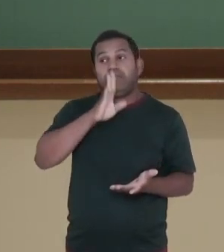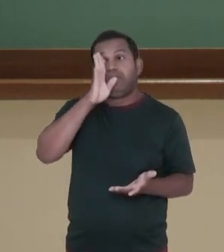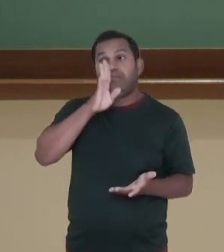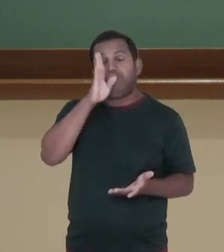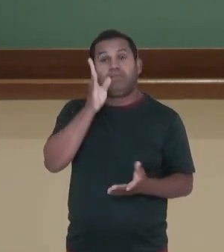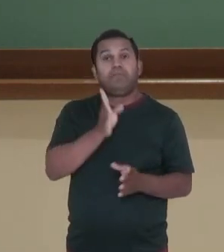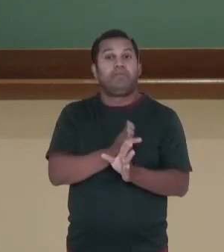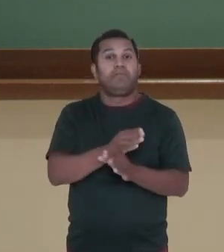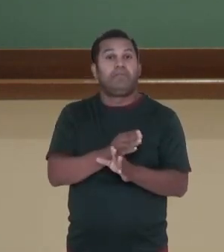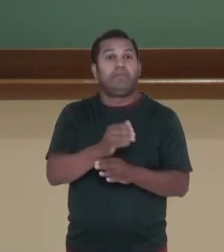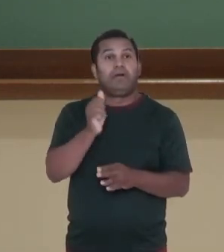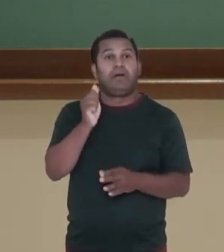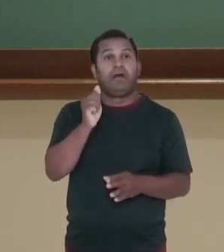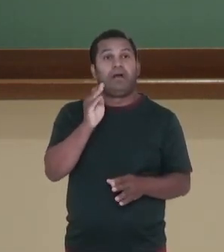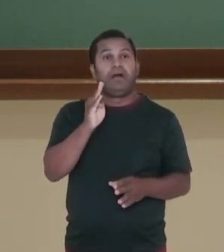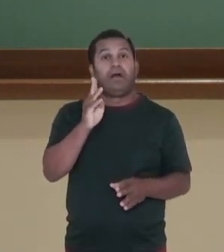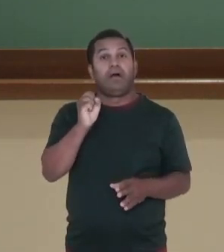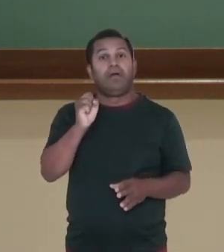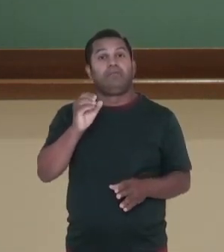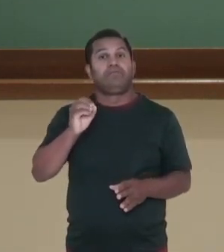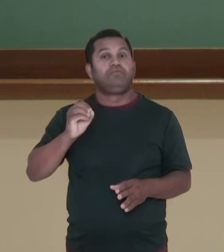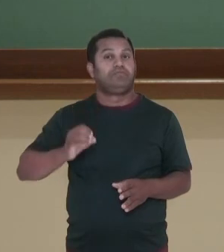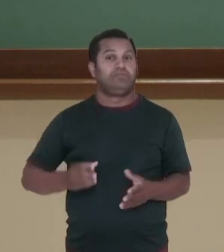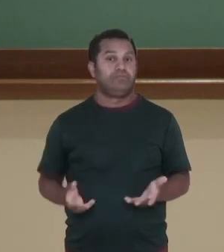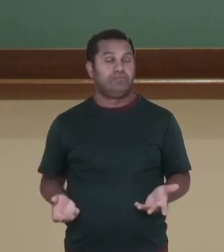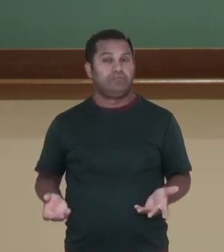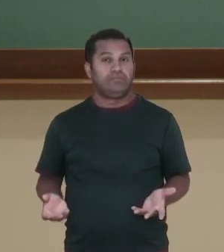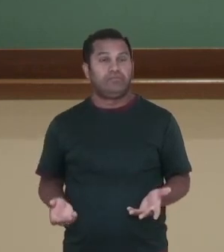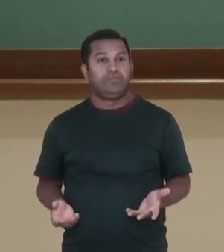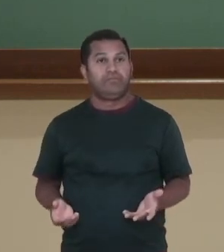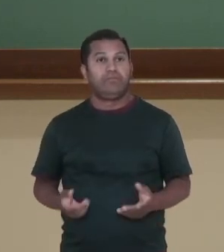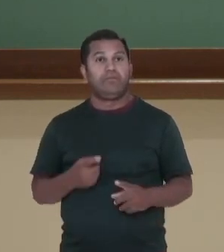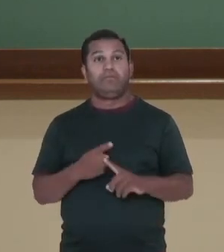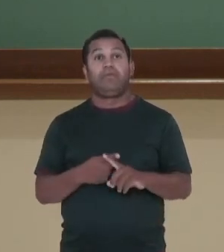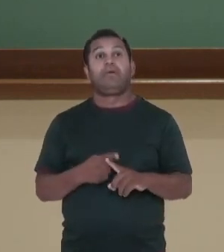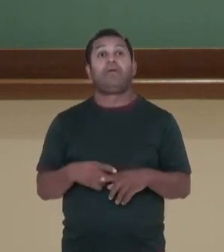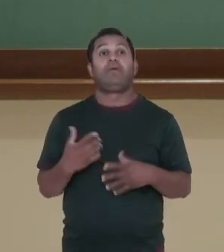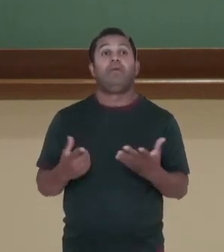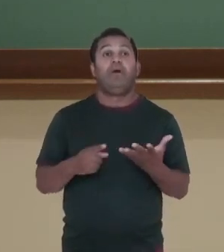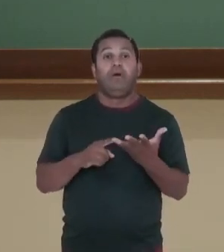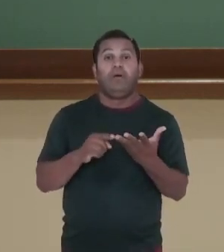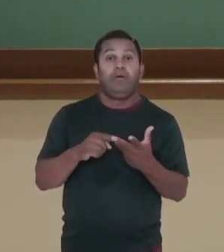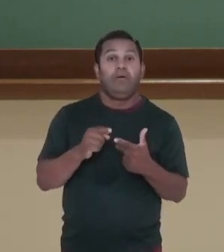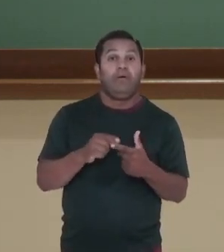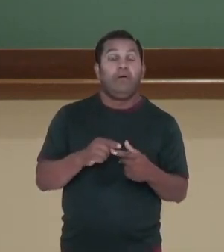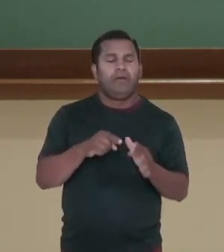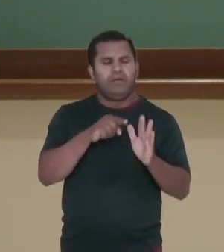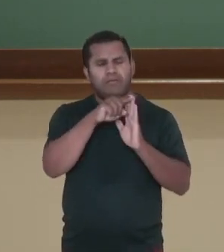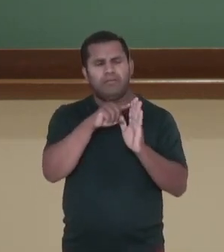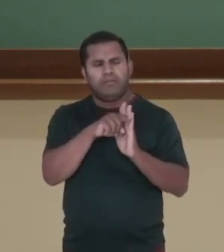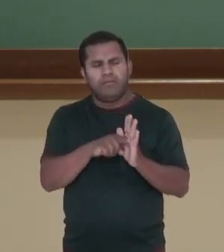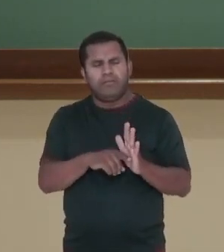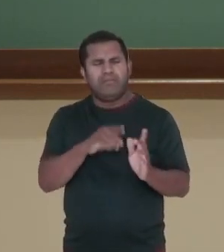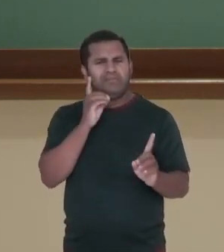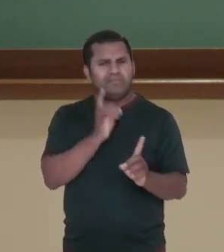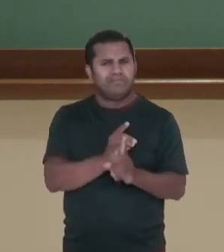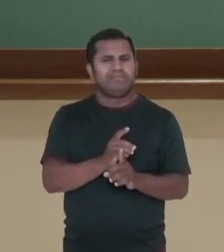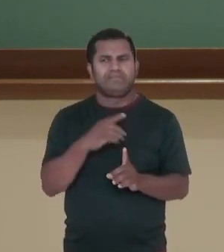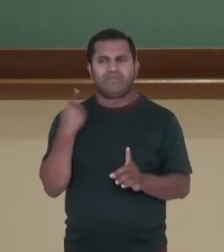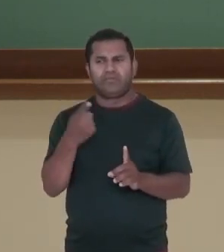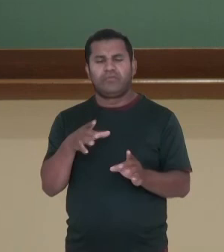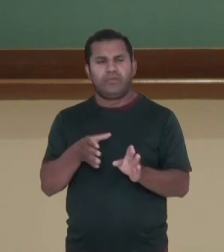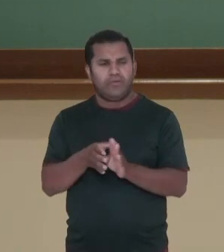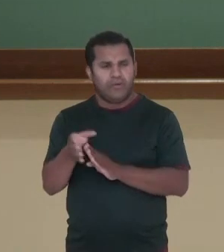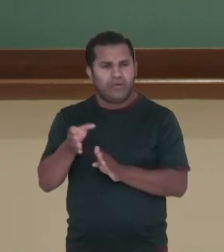aquela pessoa, né? Então, se não tiver um critério muito rígido, estabelecido, seria muito fácil,